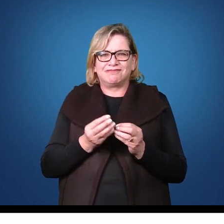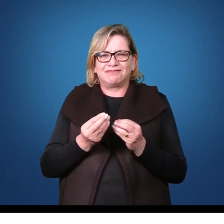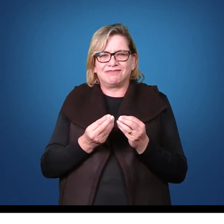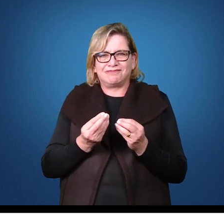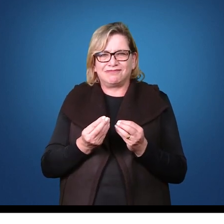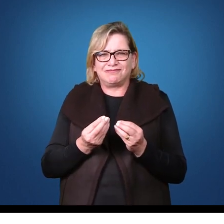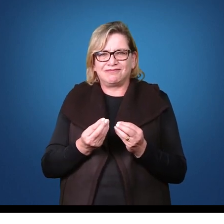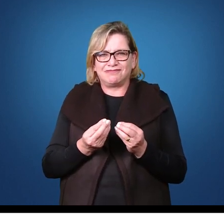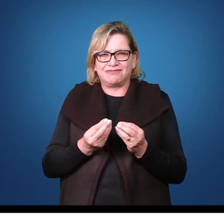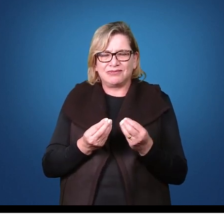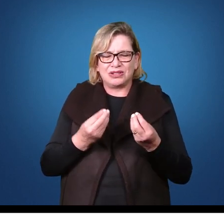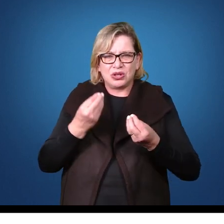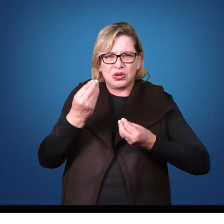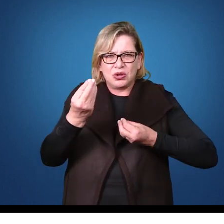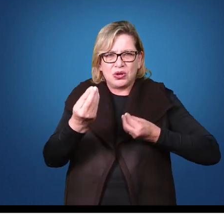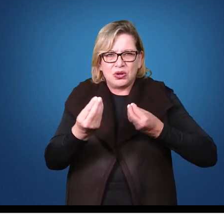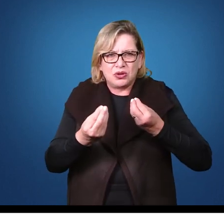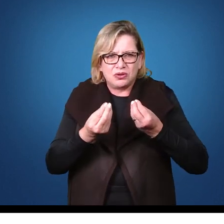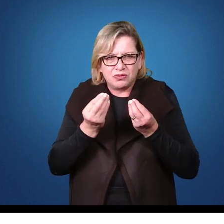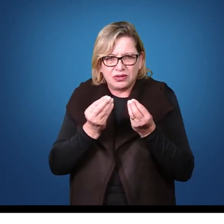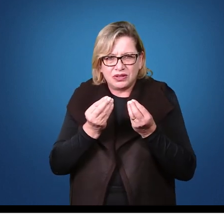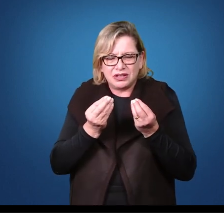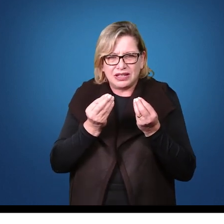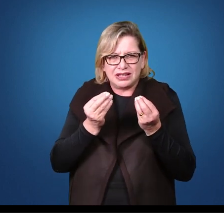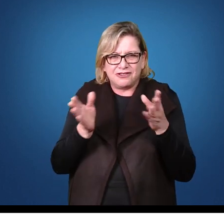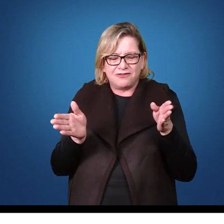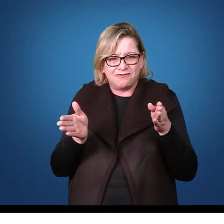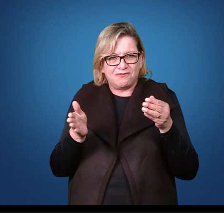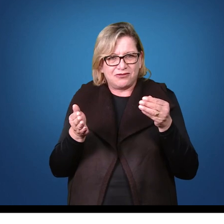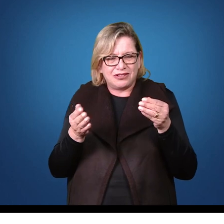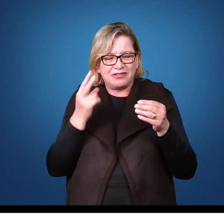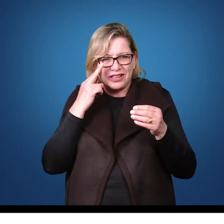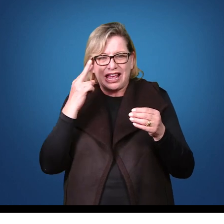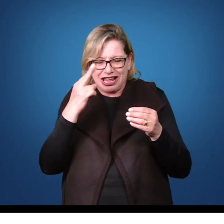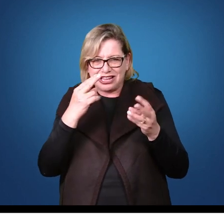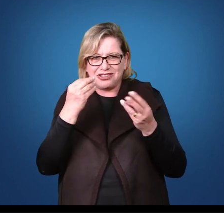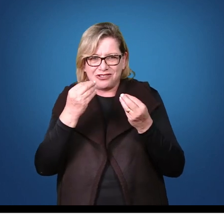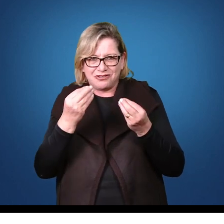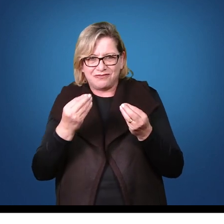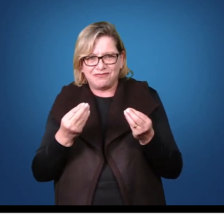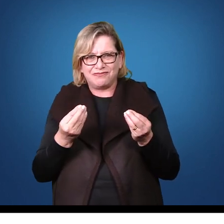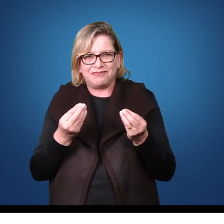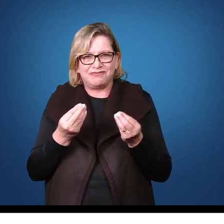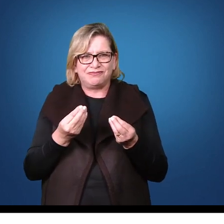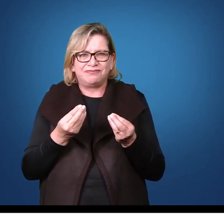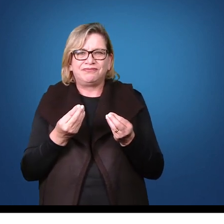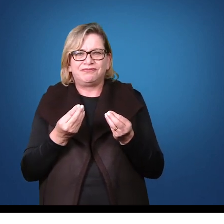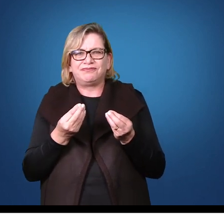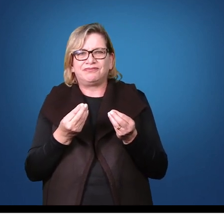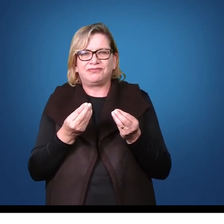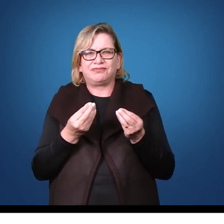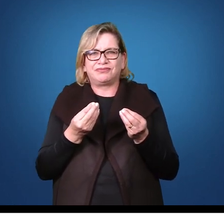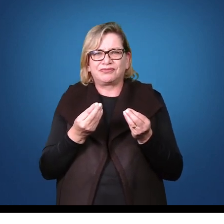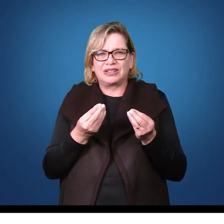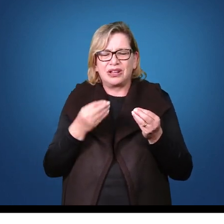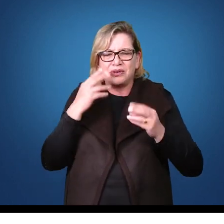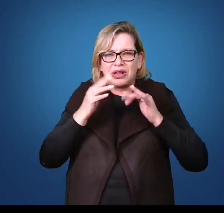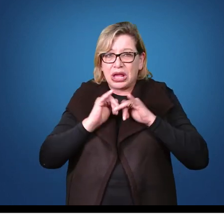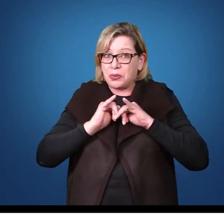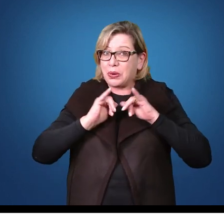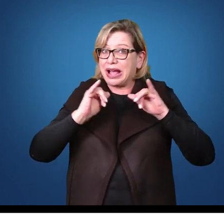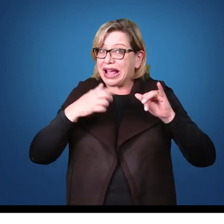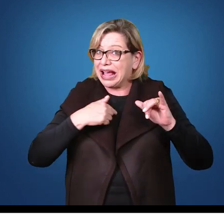É de maneira que feche aqui, ó. Fecha aqui. Quando eu